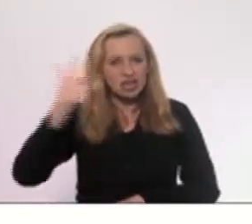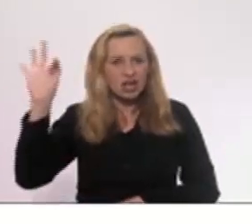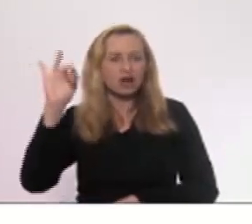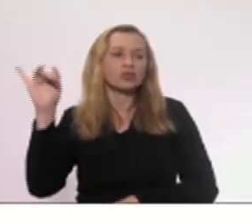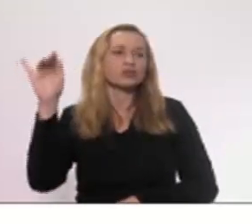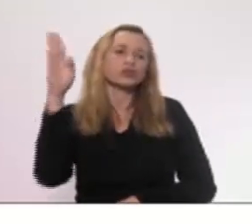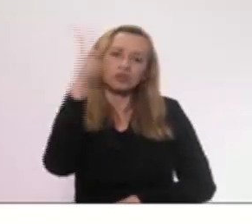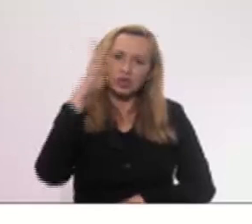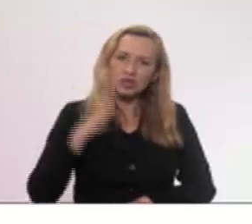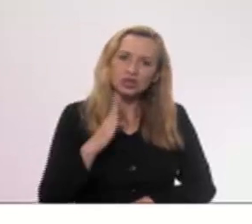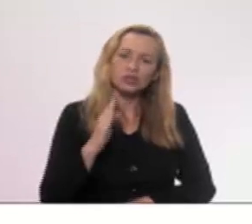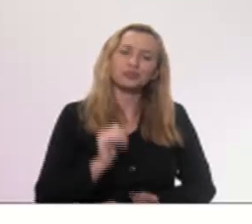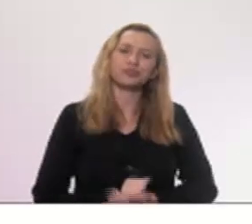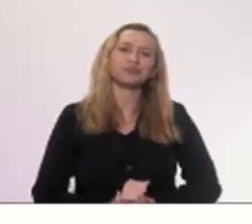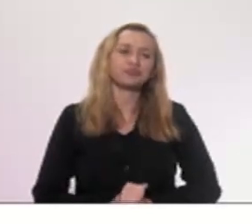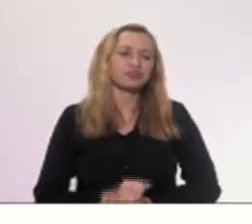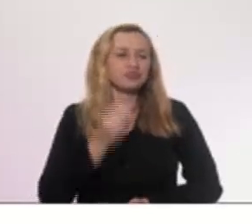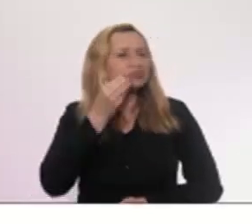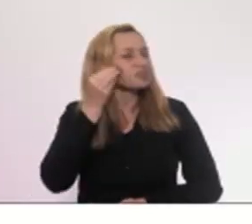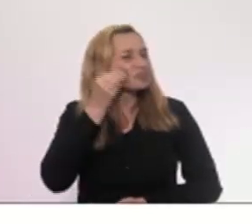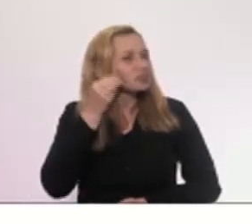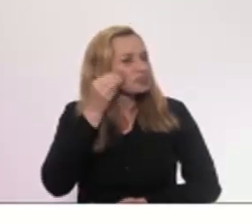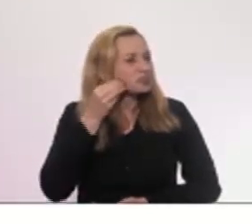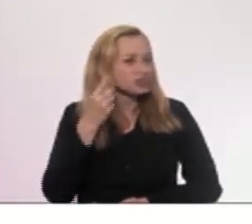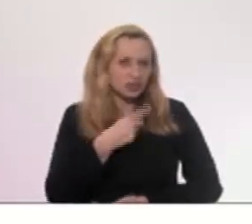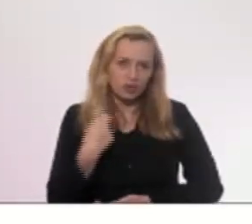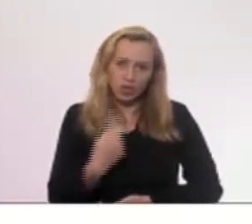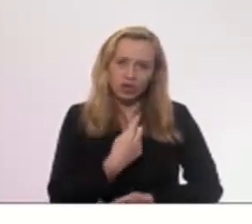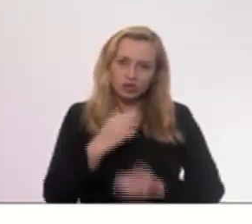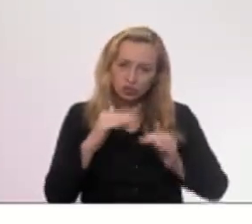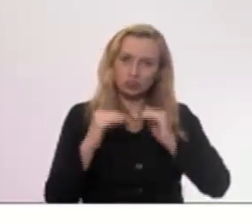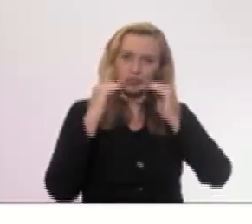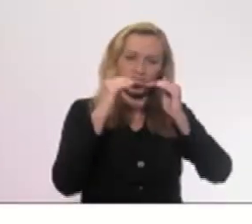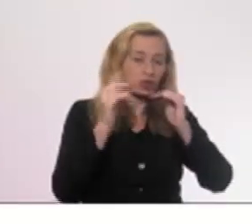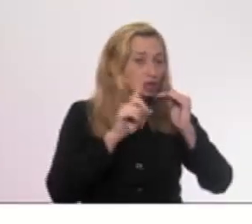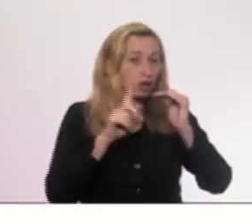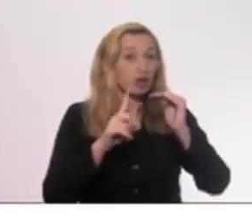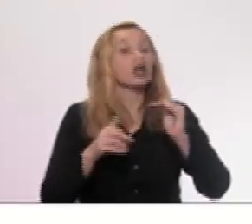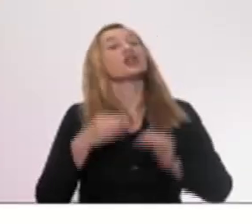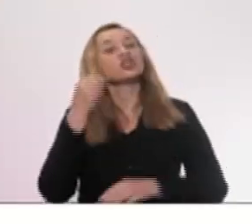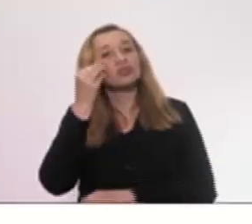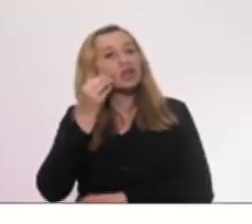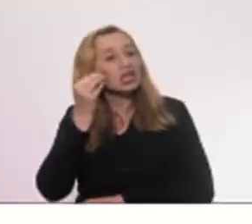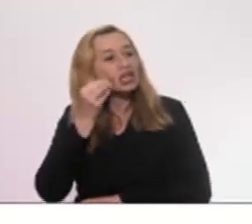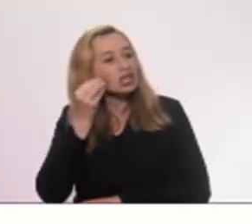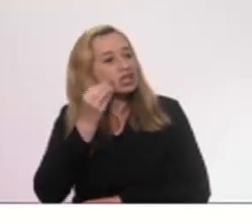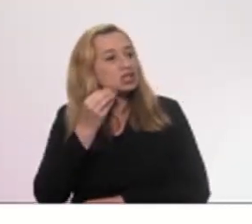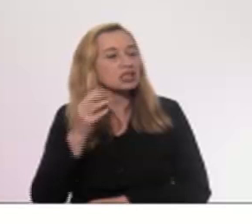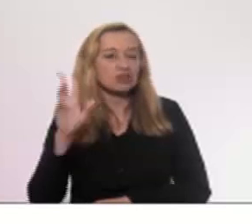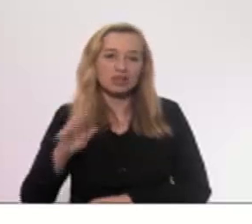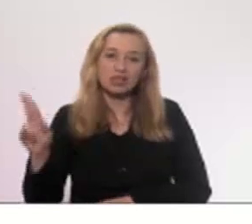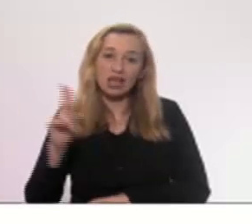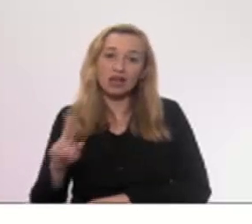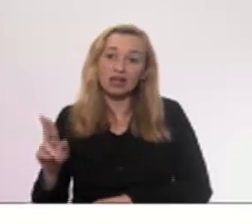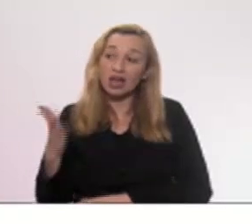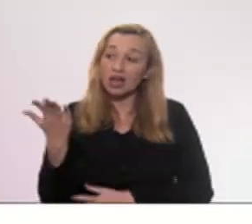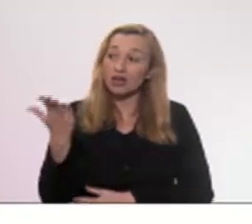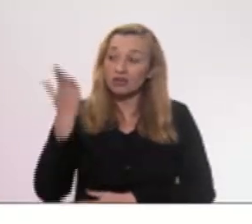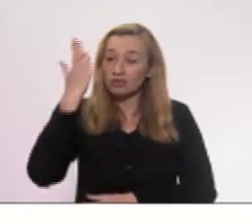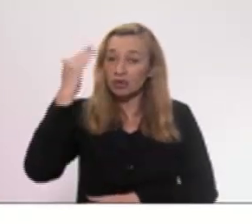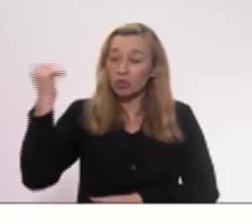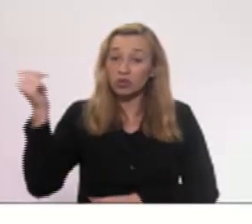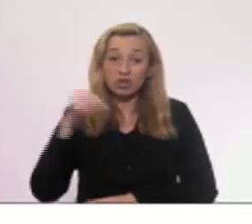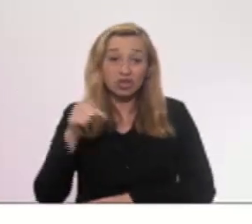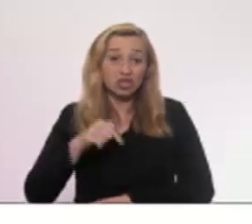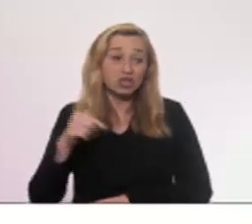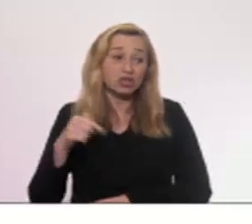experiência universitária entre nós, não do ensino superior, mas a experiência universitária, é um fenômeno que no Brasil